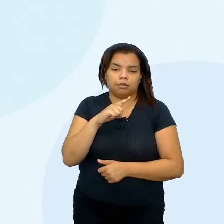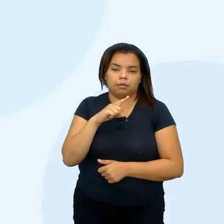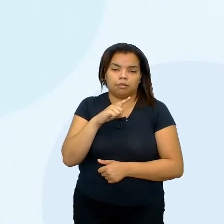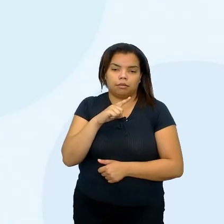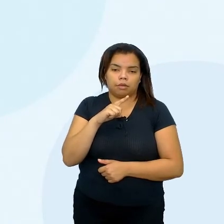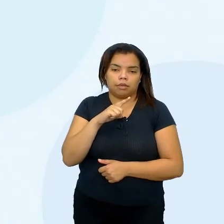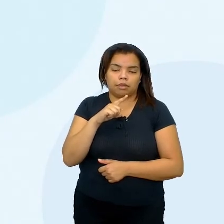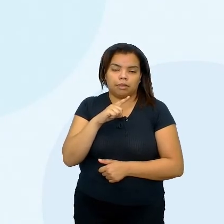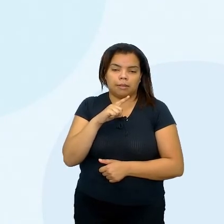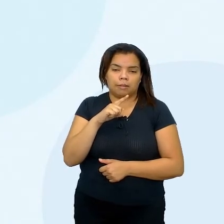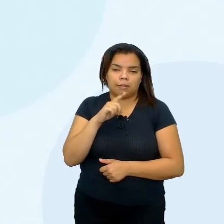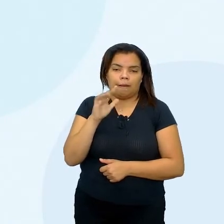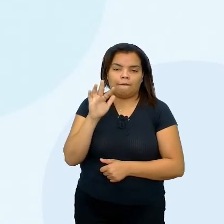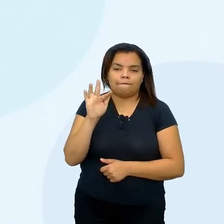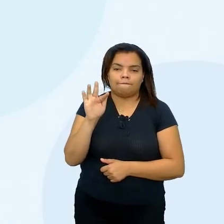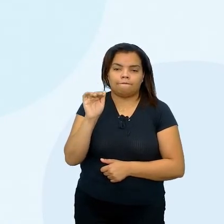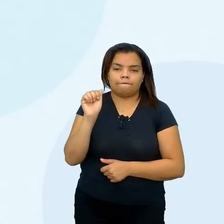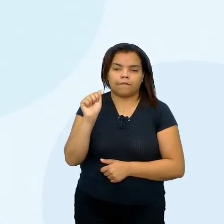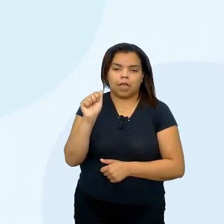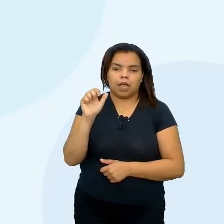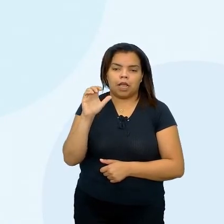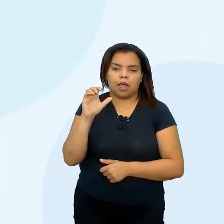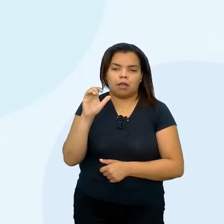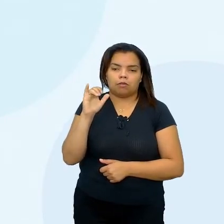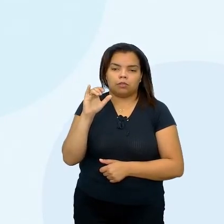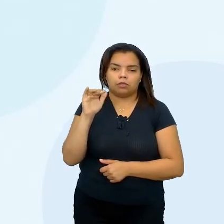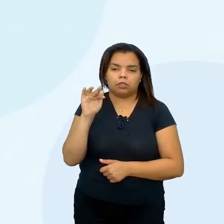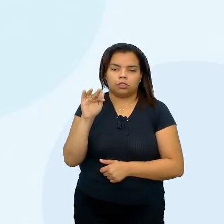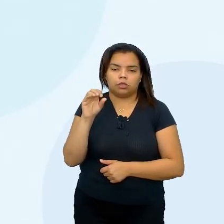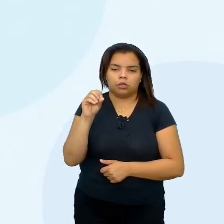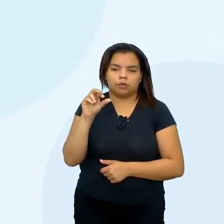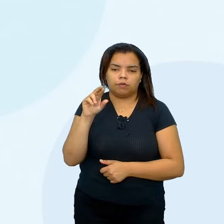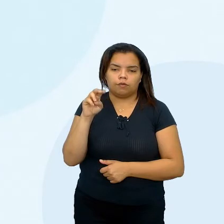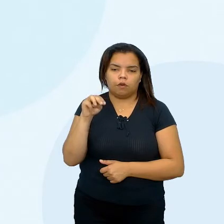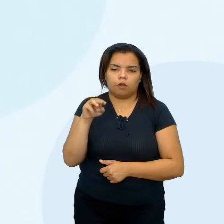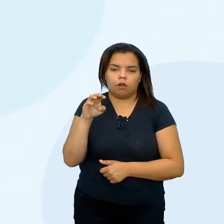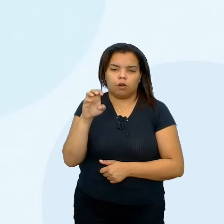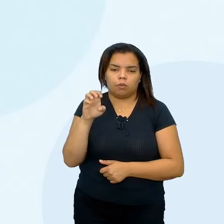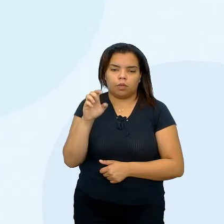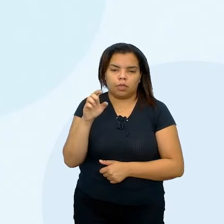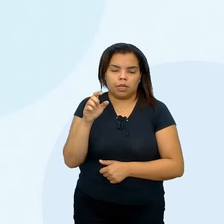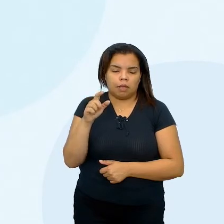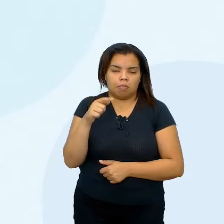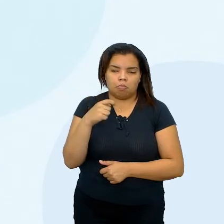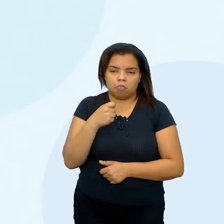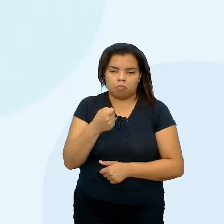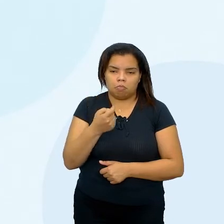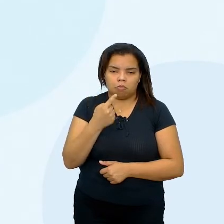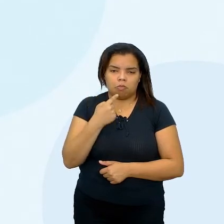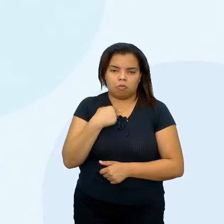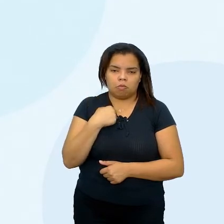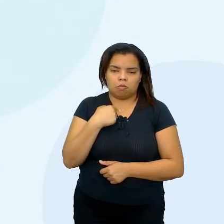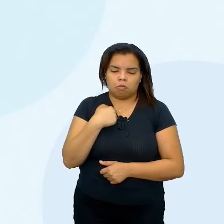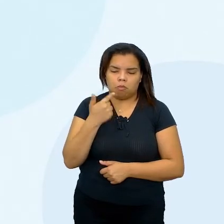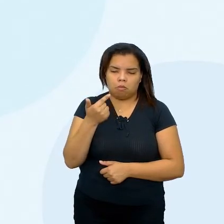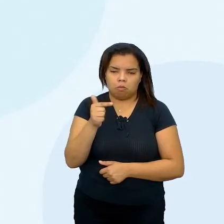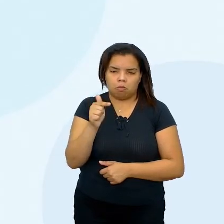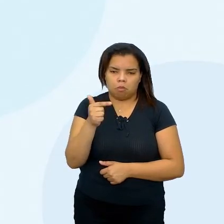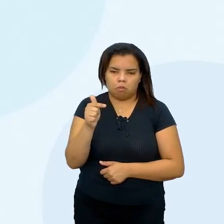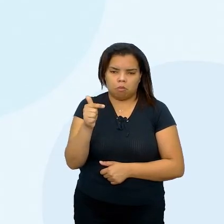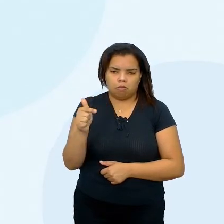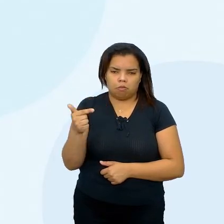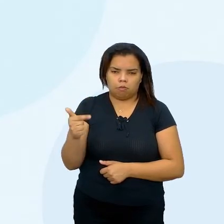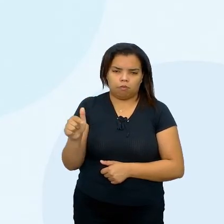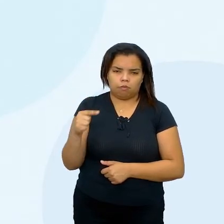um traço falciforme. A pessoa não apresenta anemia falciforme,